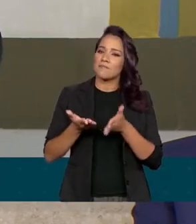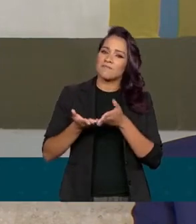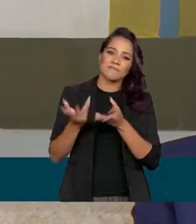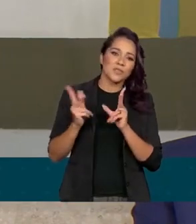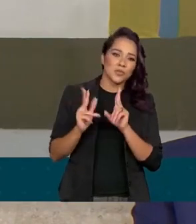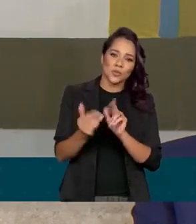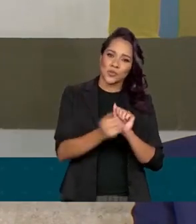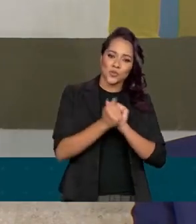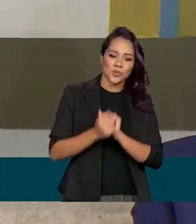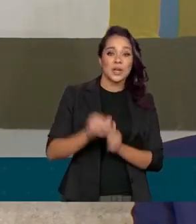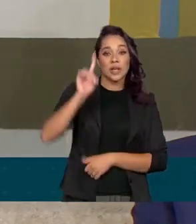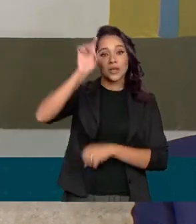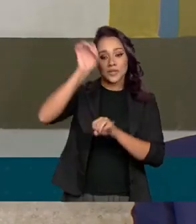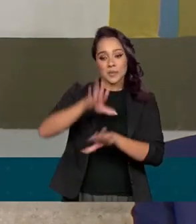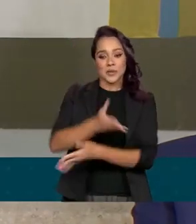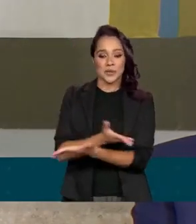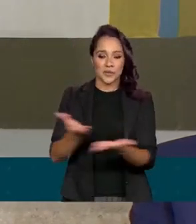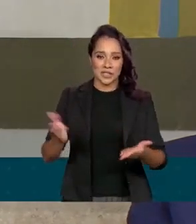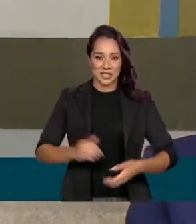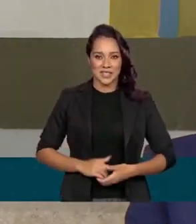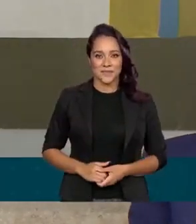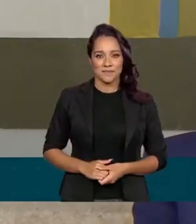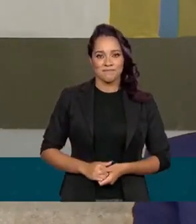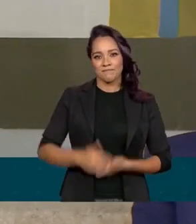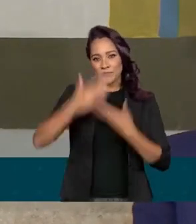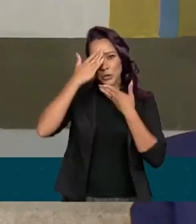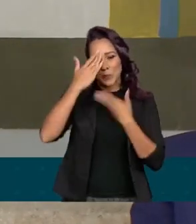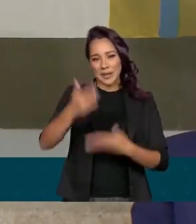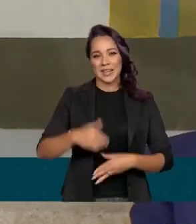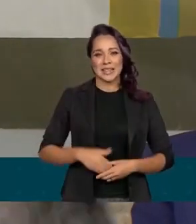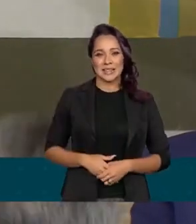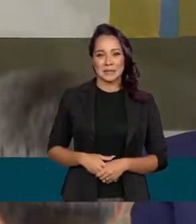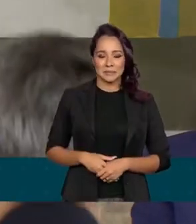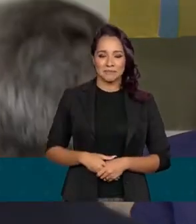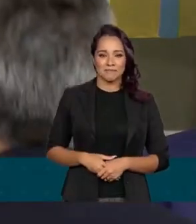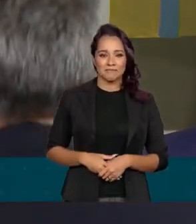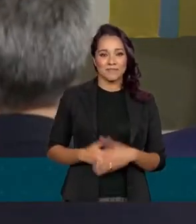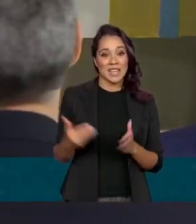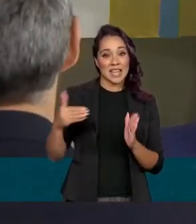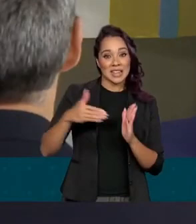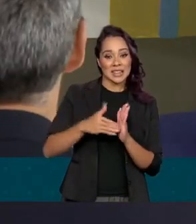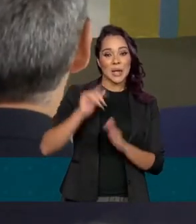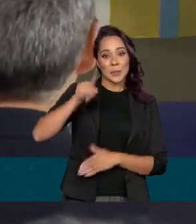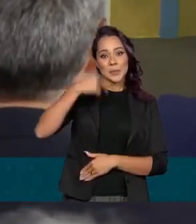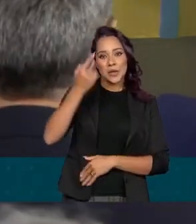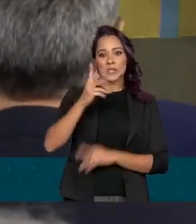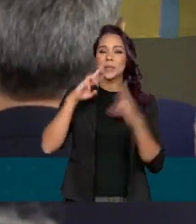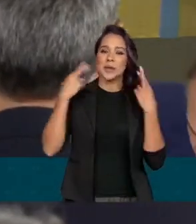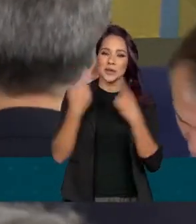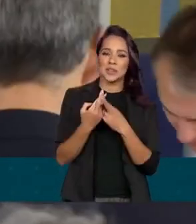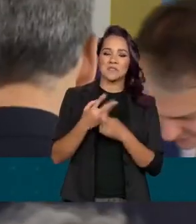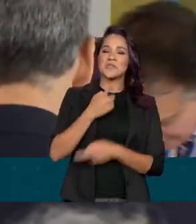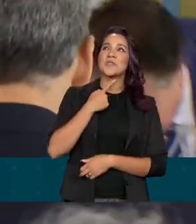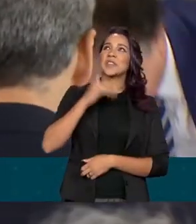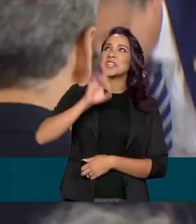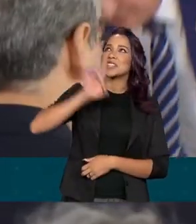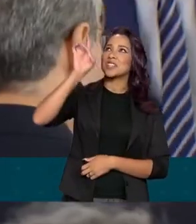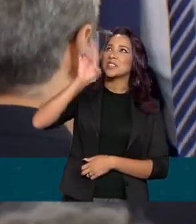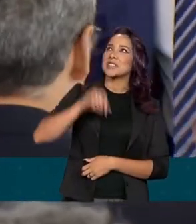barco. Que Deus abençoe vocês. Muito obrigado e até o próximo encontro, se Deus